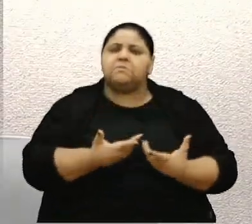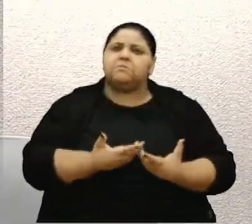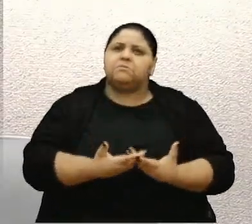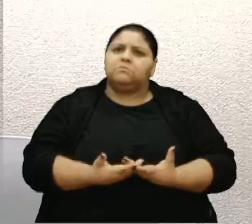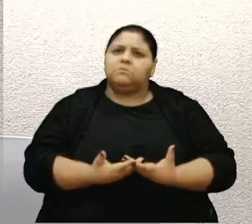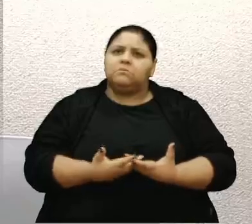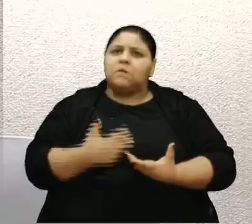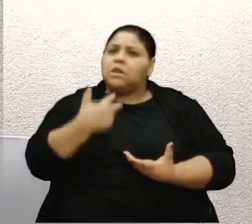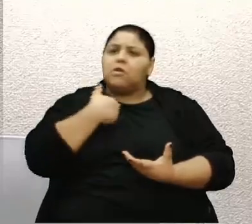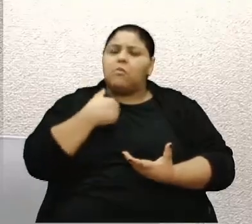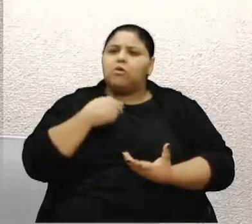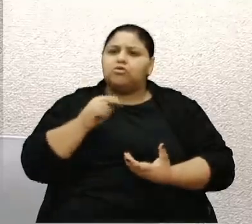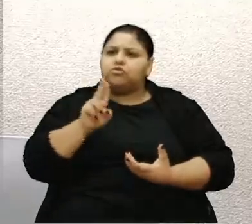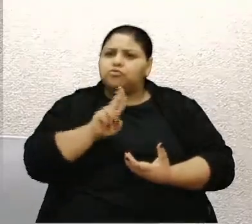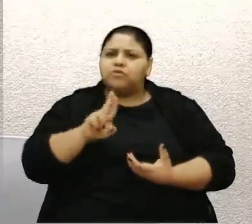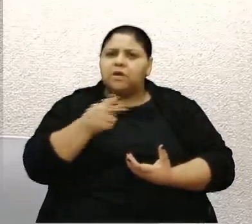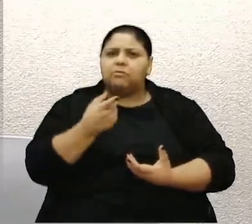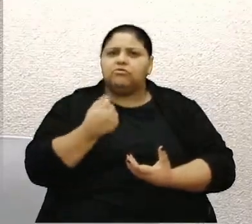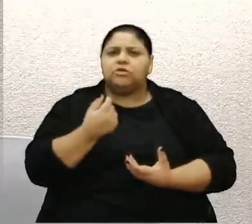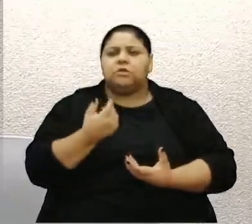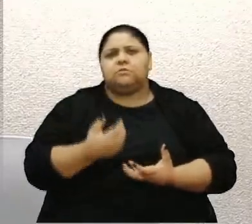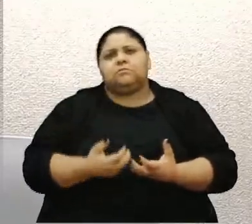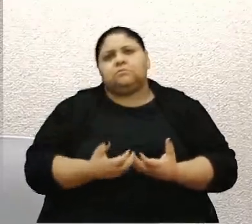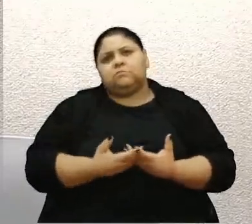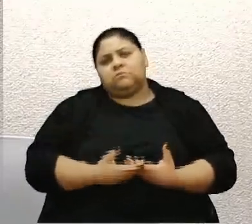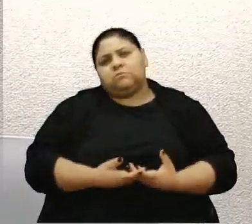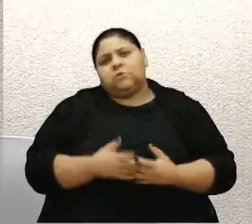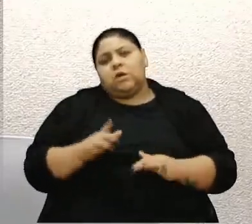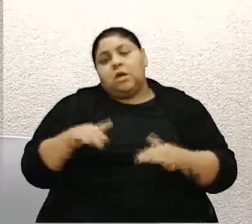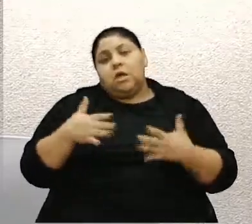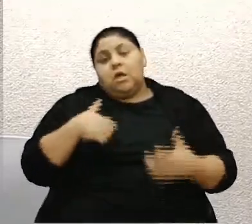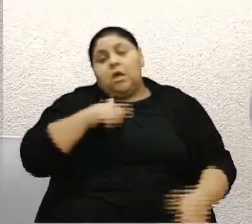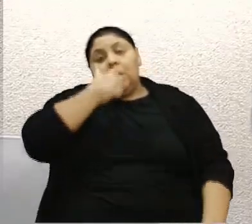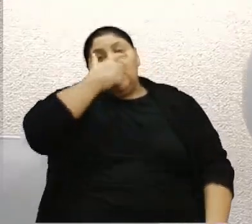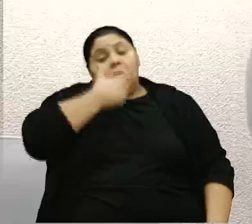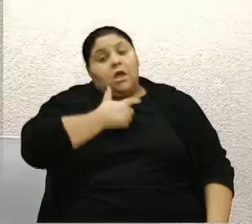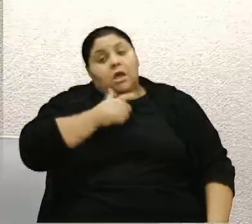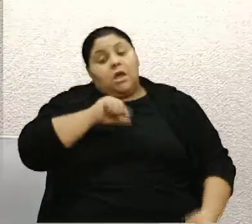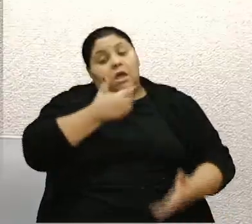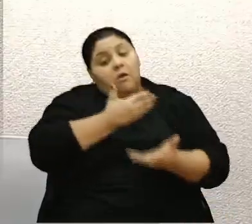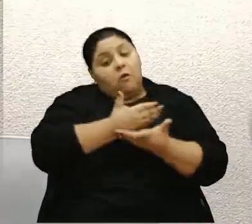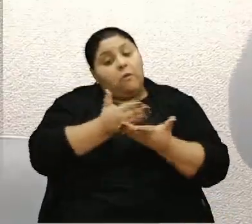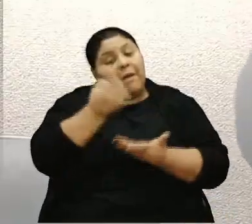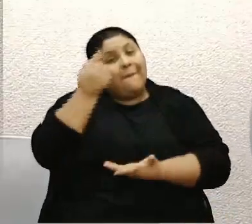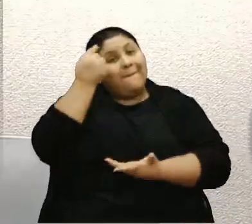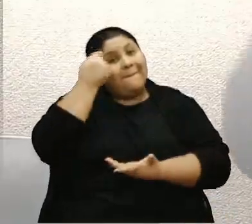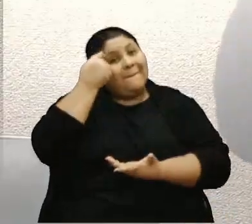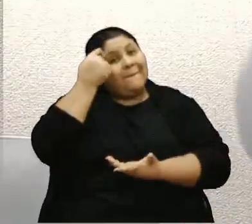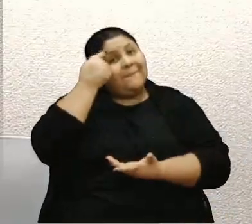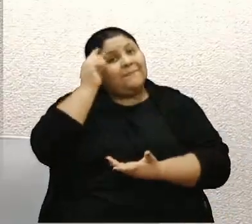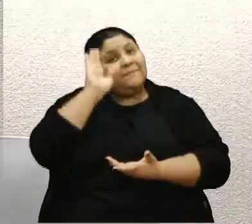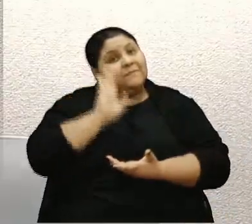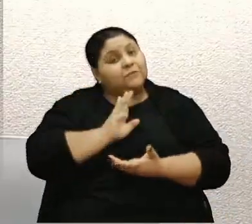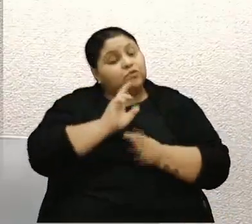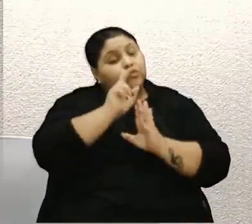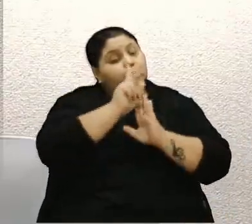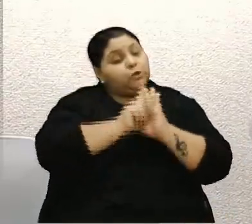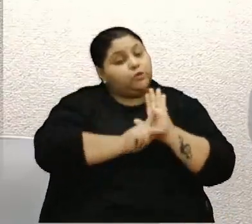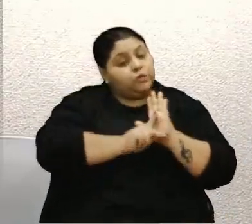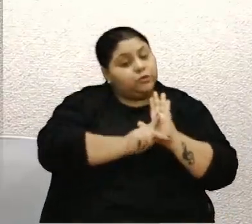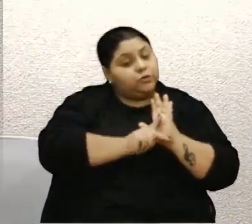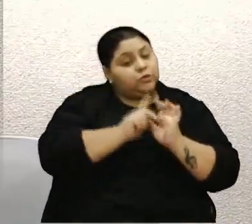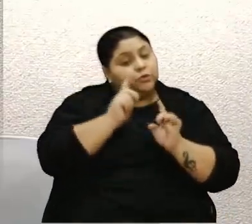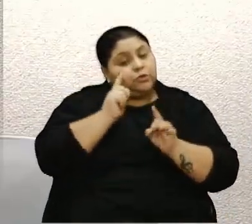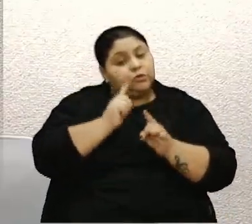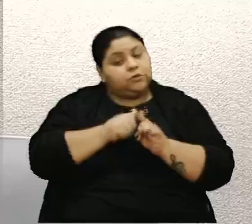Não pode usar o dinheiro. Então eu acho que nós vamos ter que começar a repensar essa questão dos projetos, porque